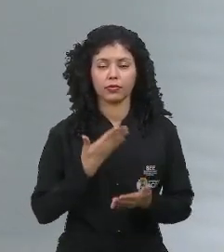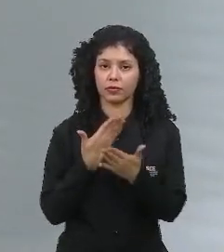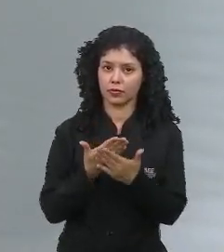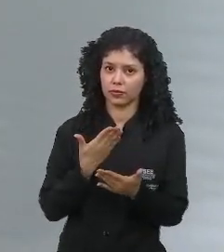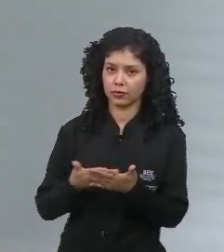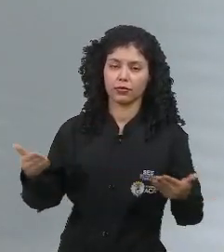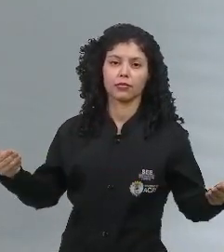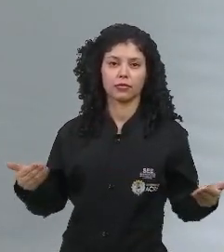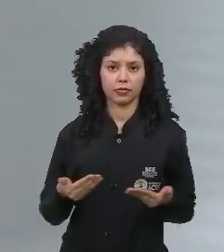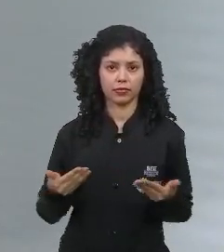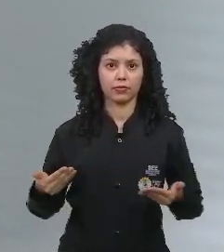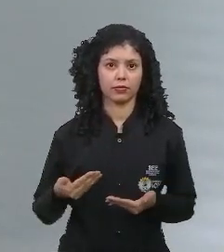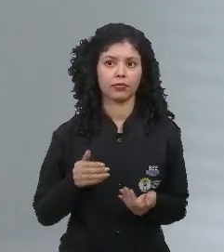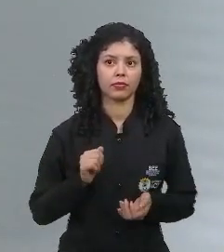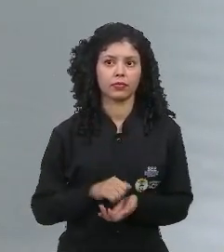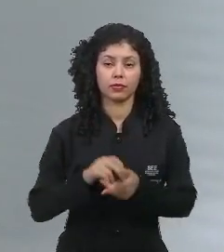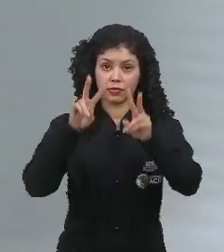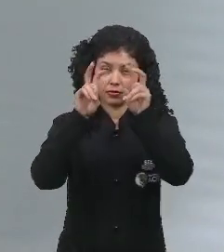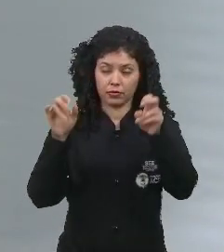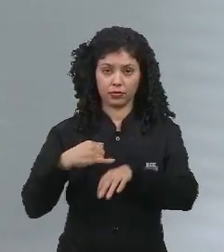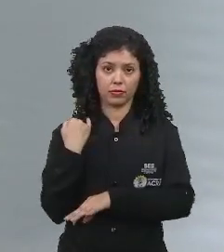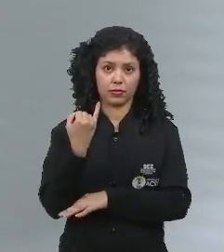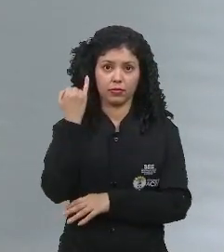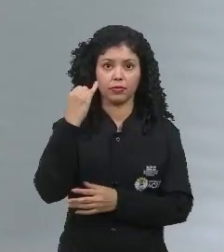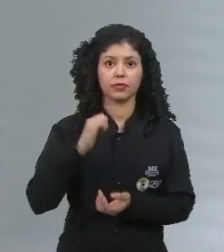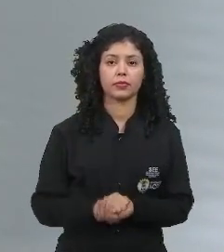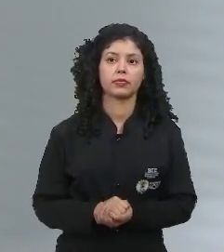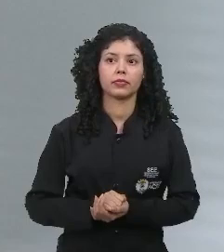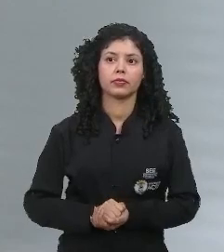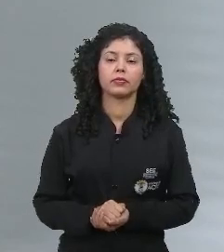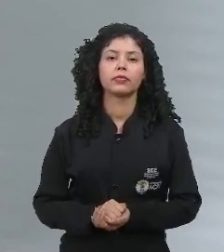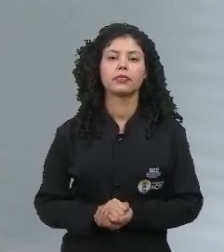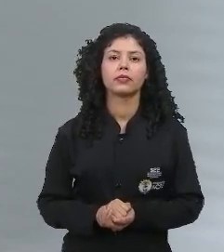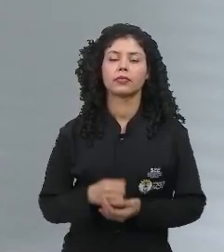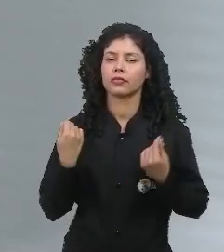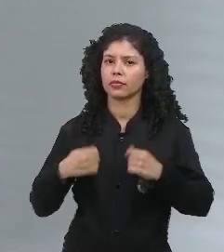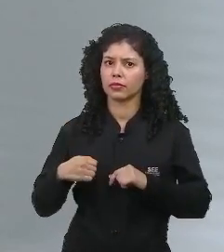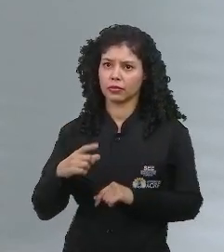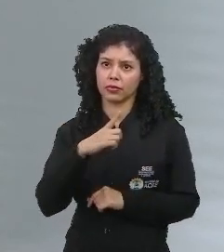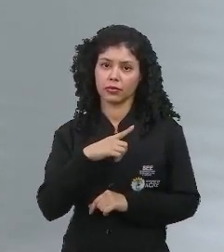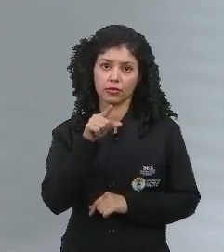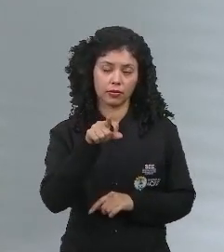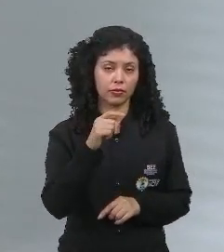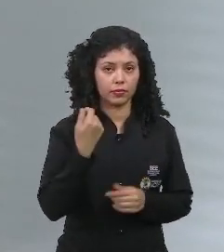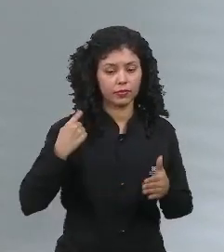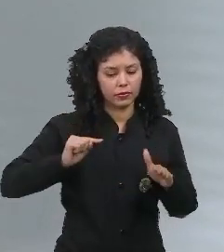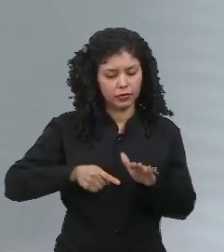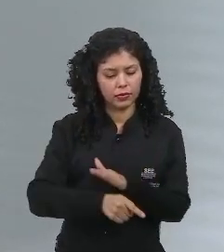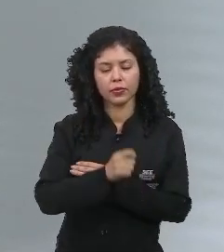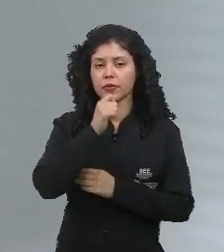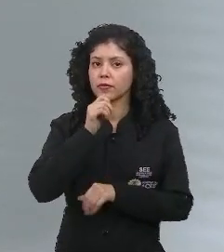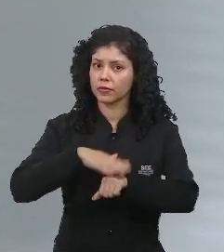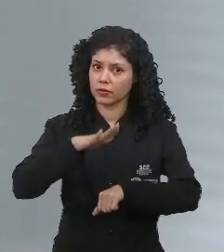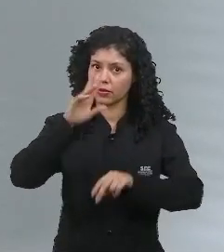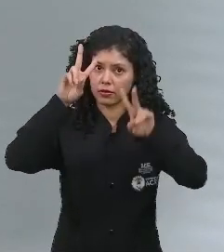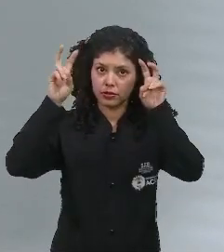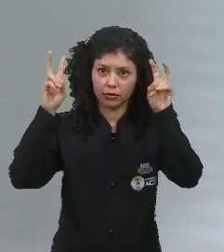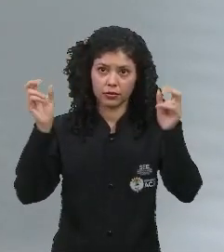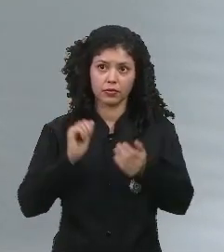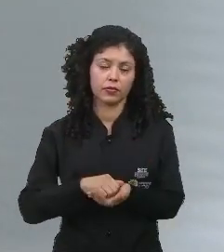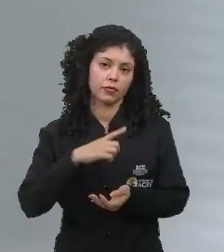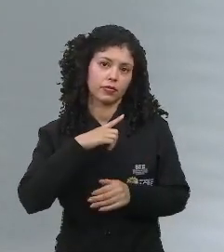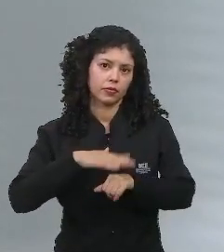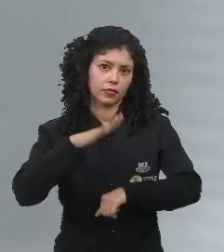gostado da nossa aula, um tema muito importante, que há a necessidade de que vocês se aprofundem nesse tema, porque caem